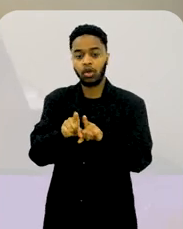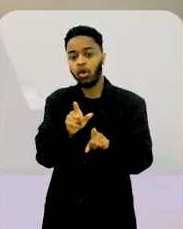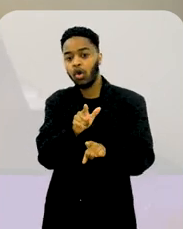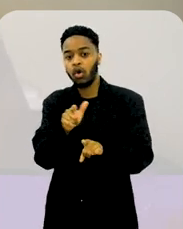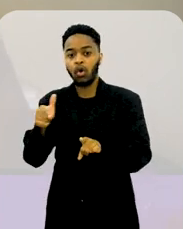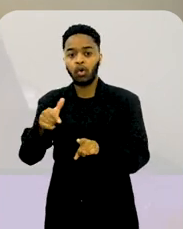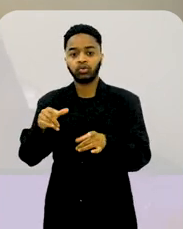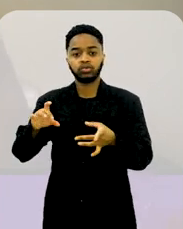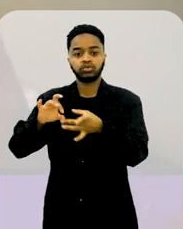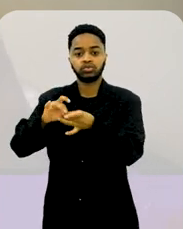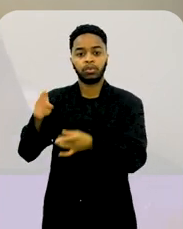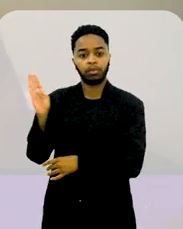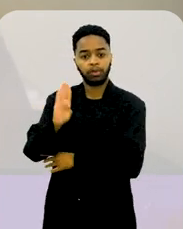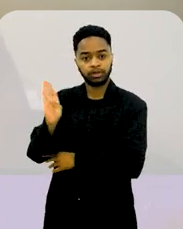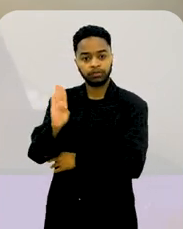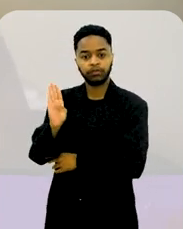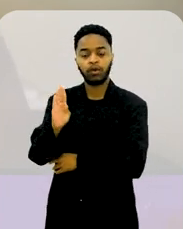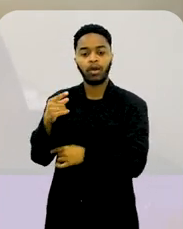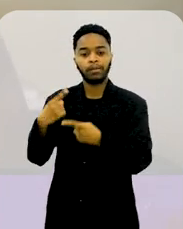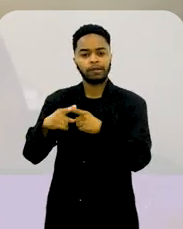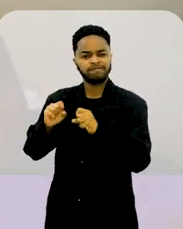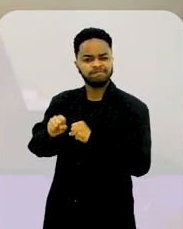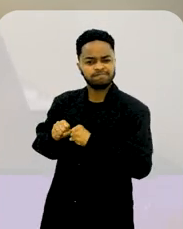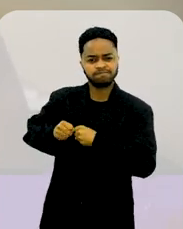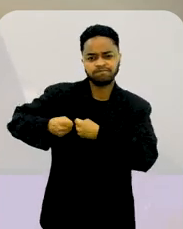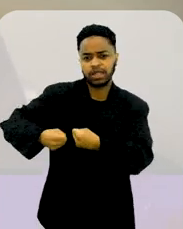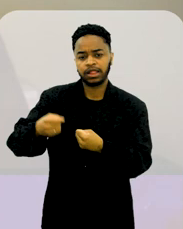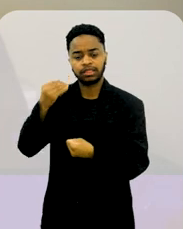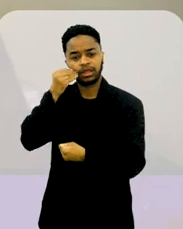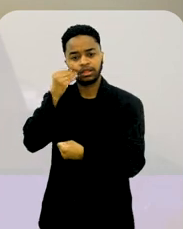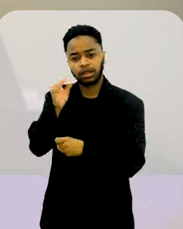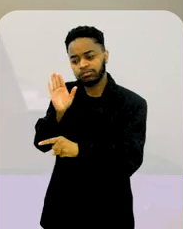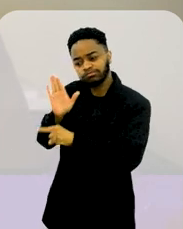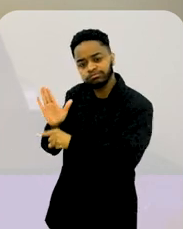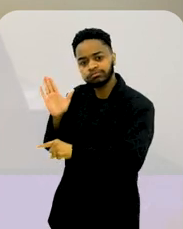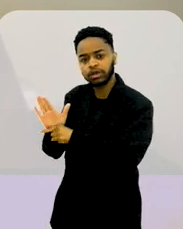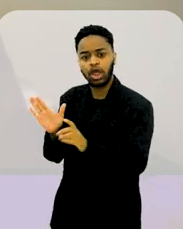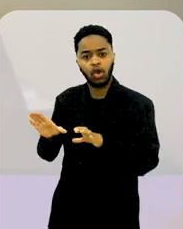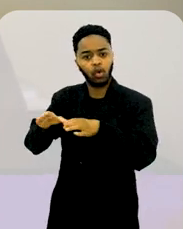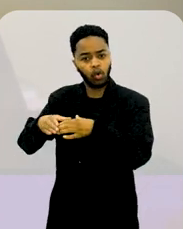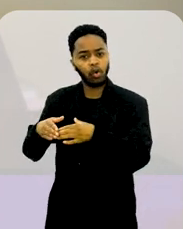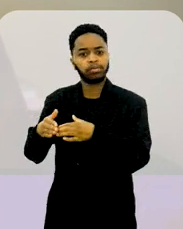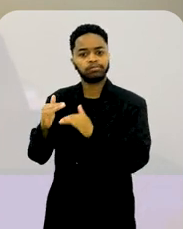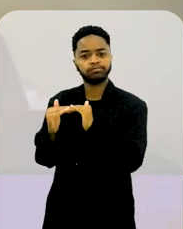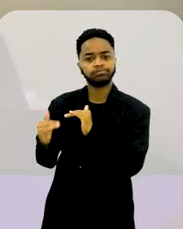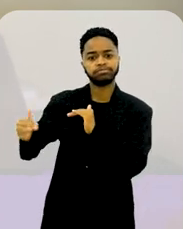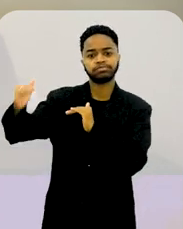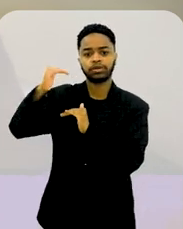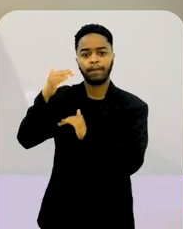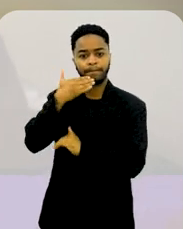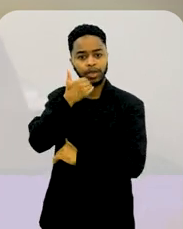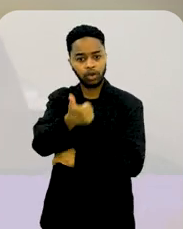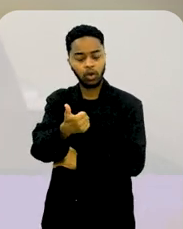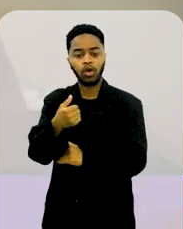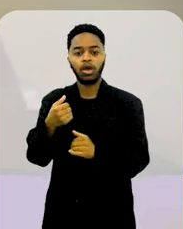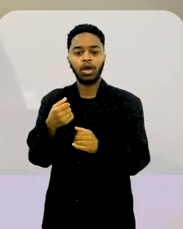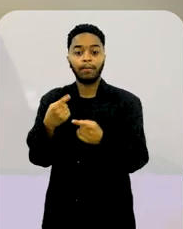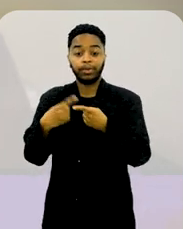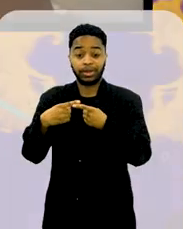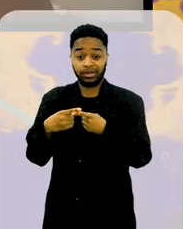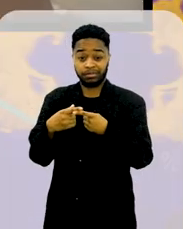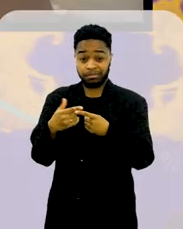John textor com o Botafogo como ele briga para que o clube consiga est em um patamar muito melhor do que ele